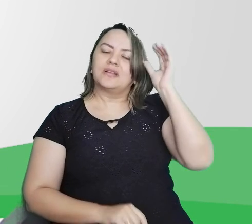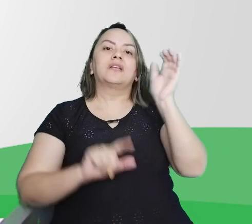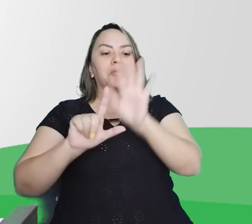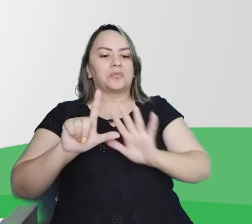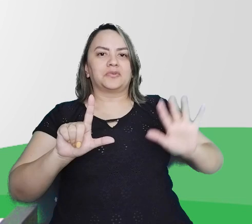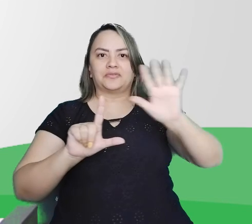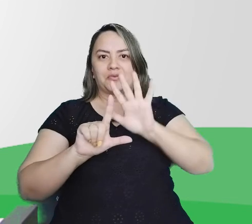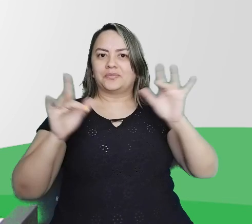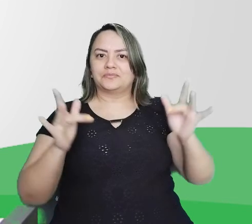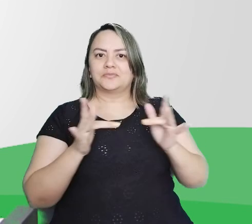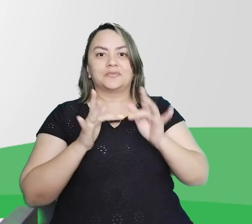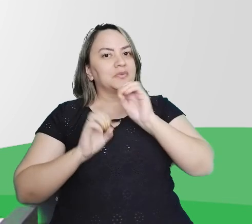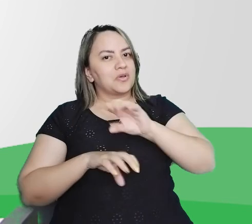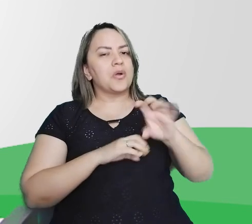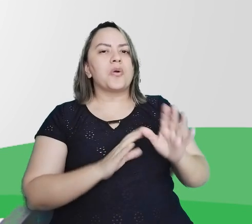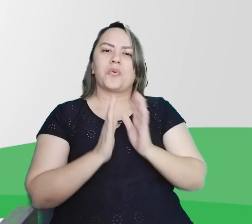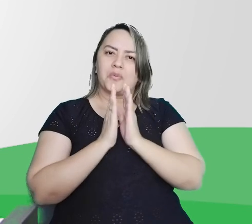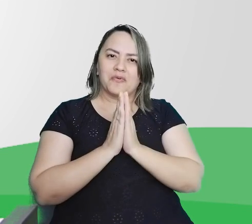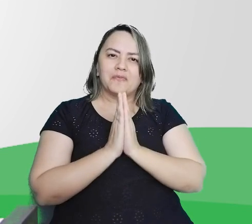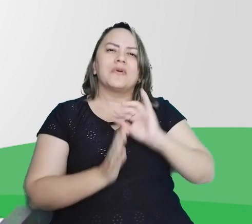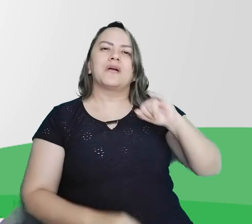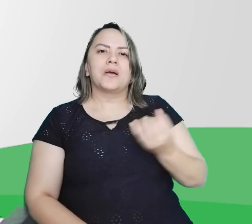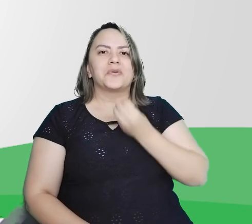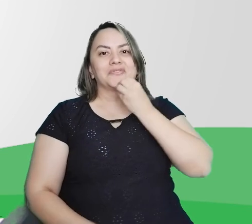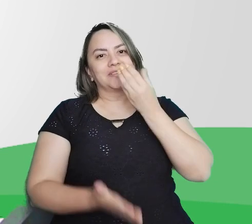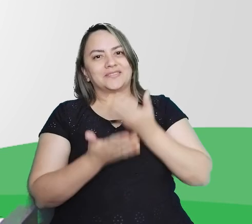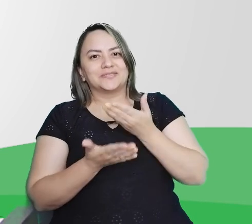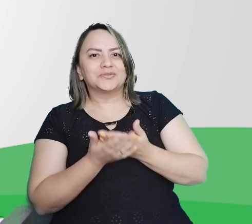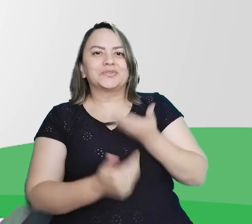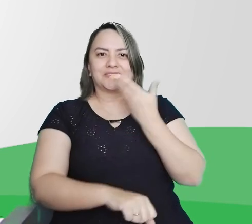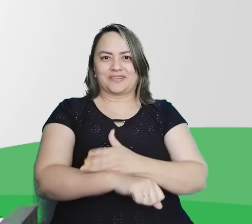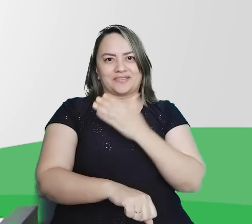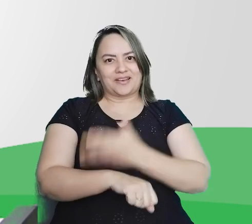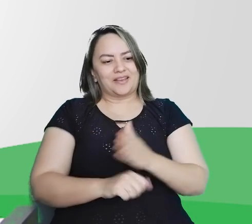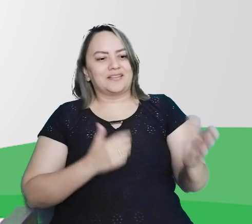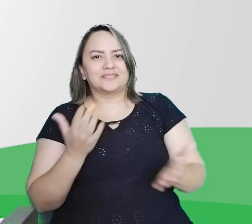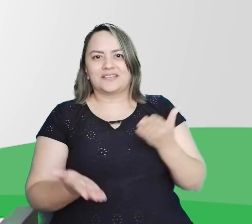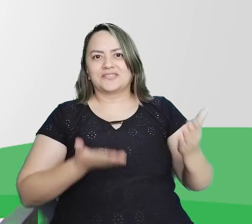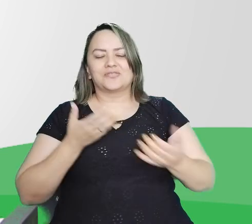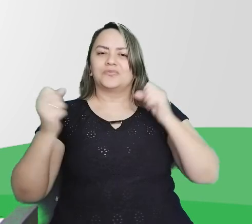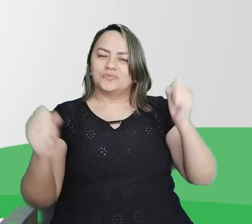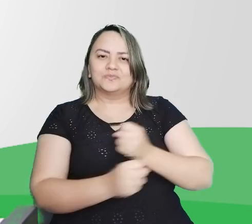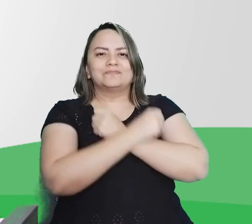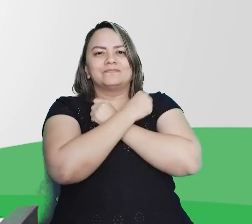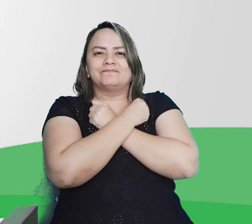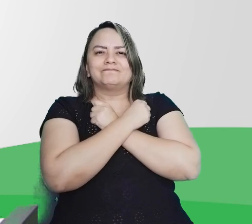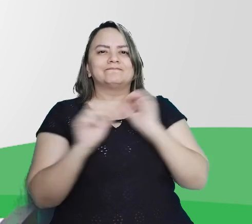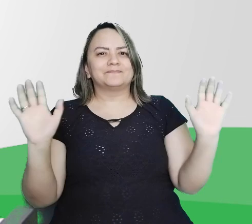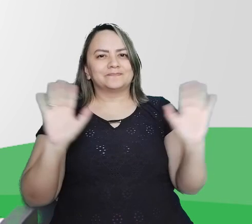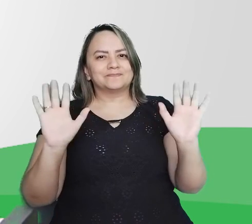Conexão Educação. Por favor, aproveitem, estudem, treinem e se dediquem. Um abraço e até a